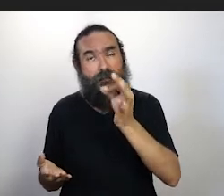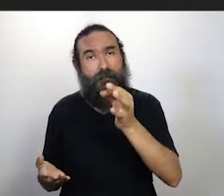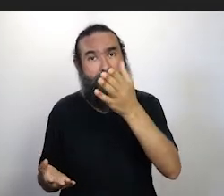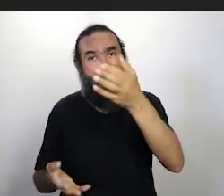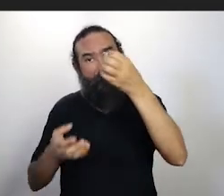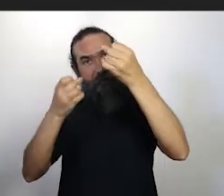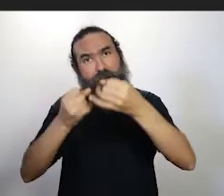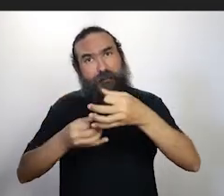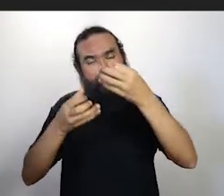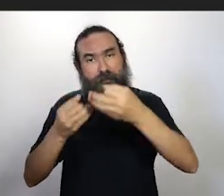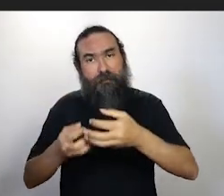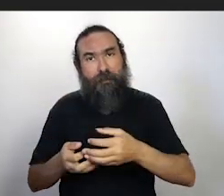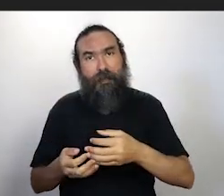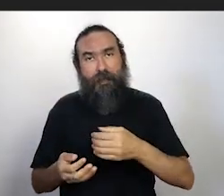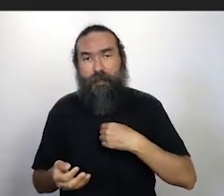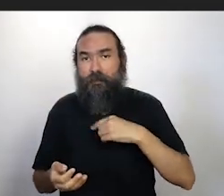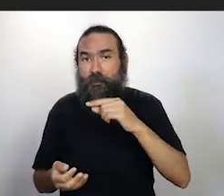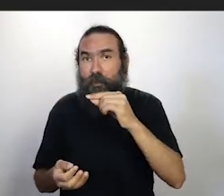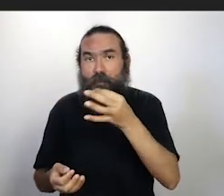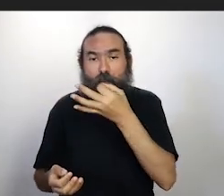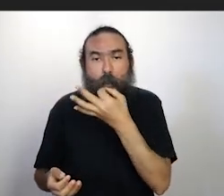né? Então,